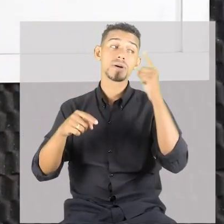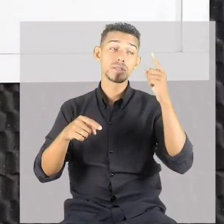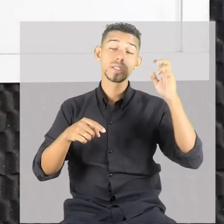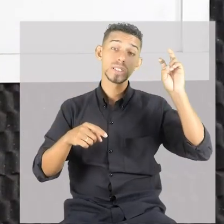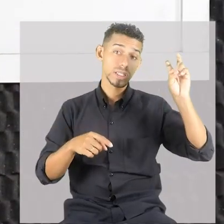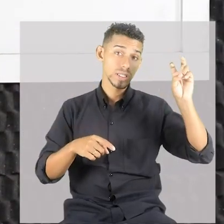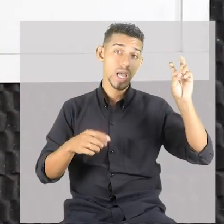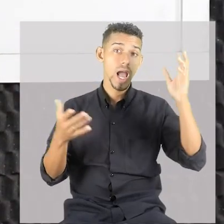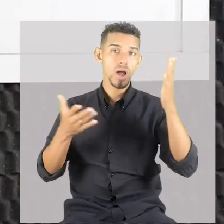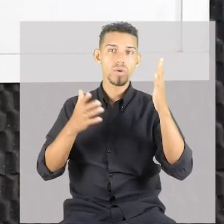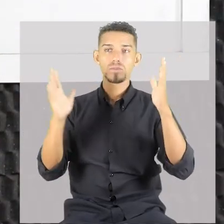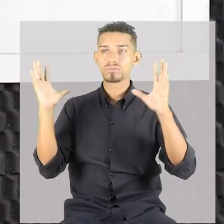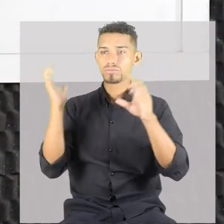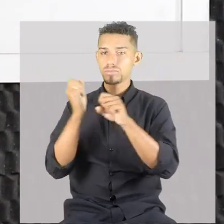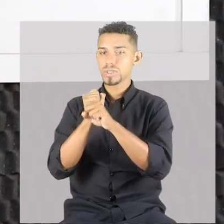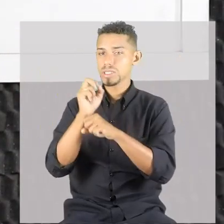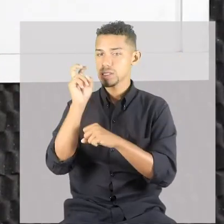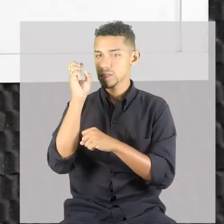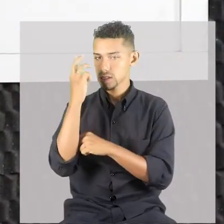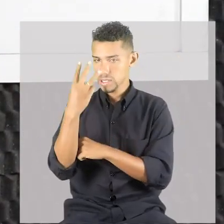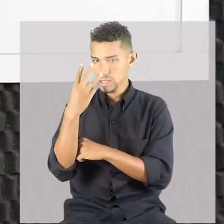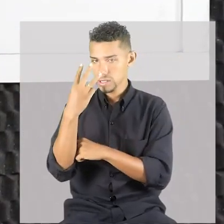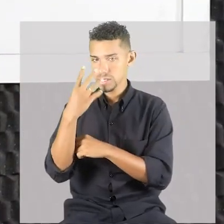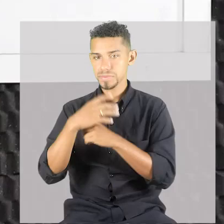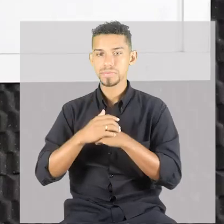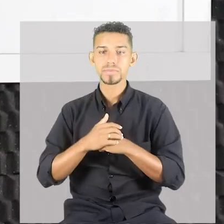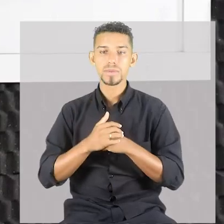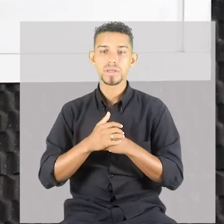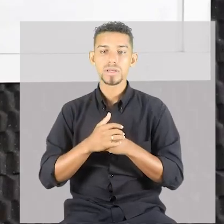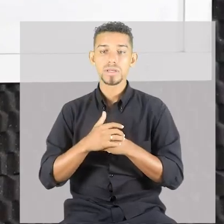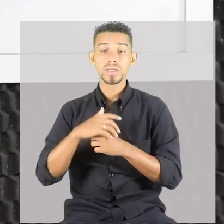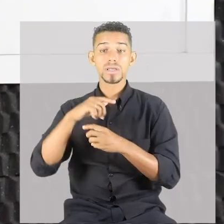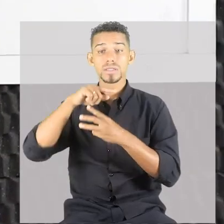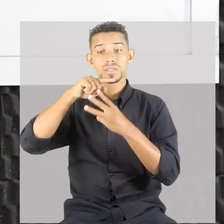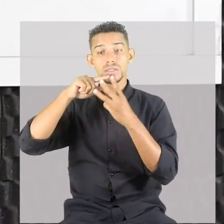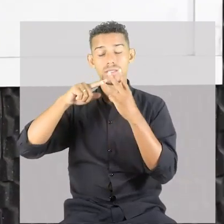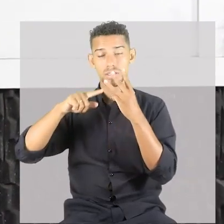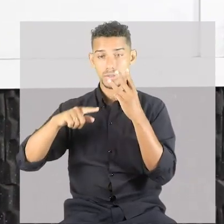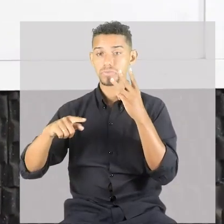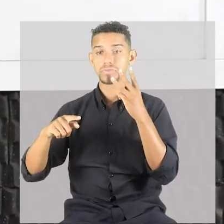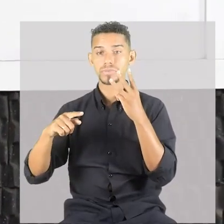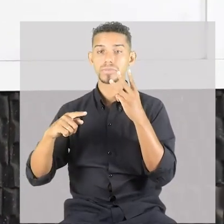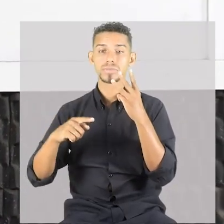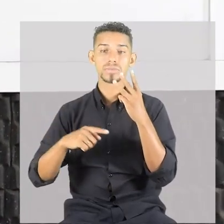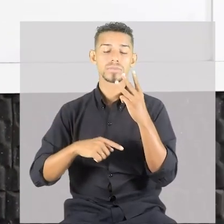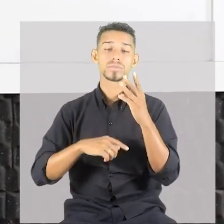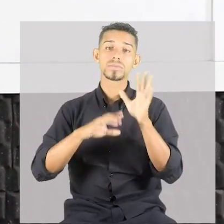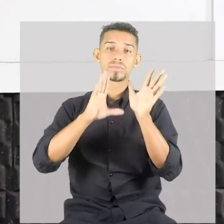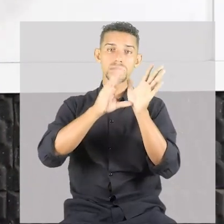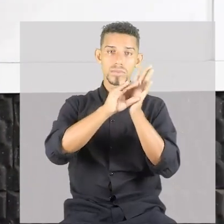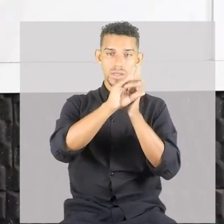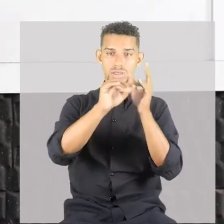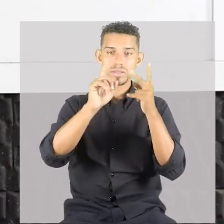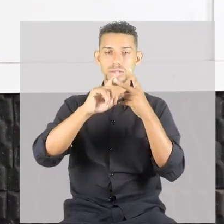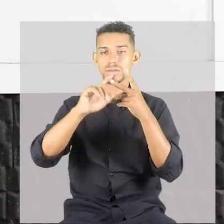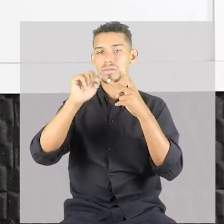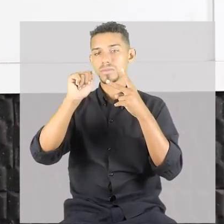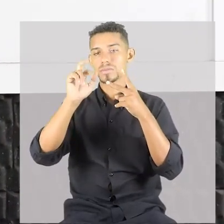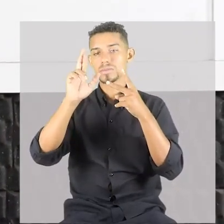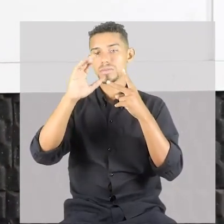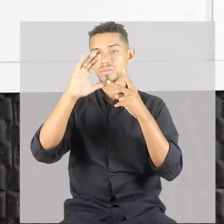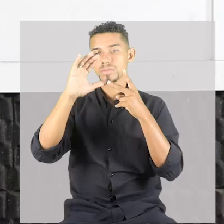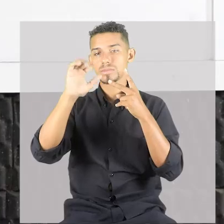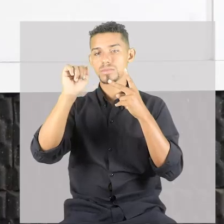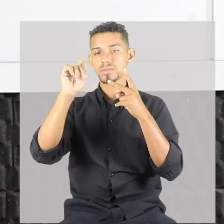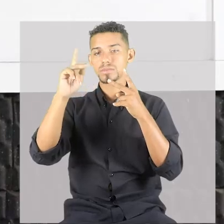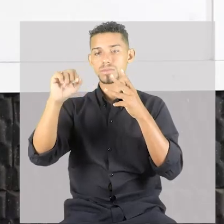Agora a gente tem 3 domínios, tá certo? Esses 3 domínios aqui, bactéria, árqueas e eucária,